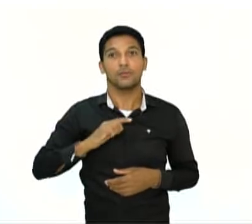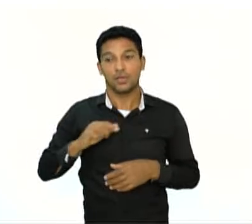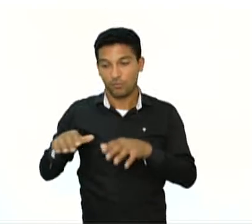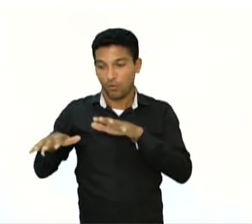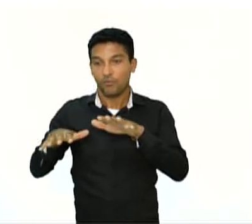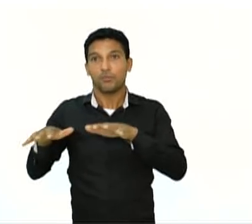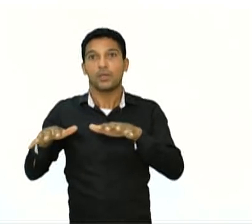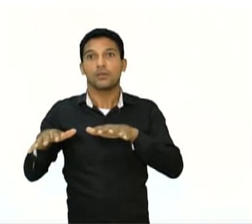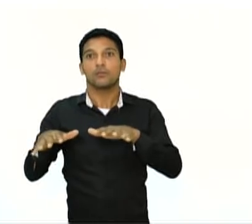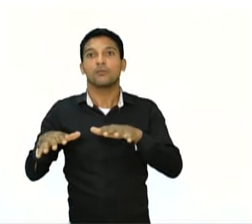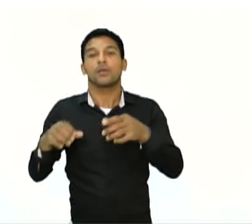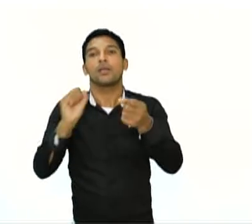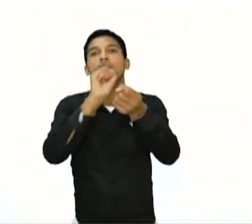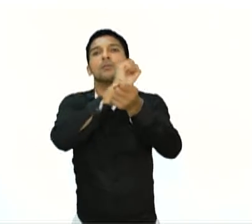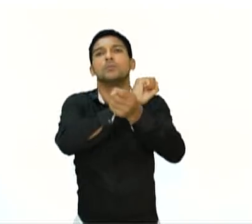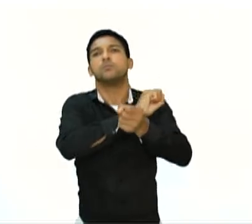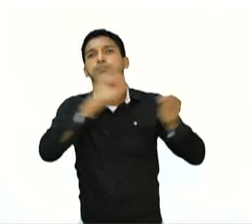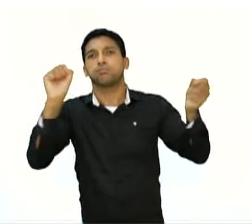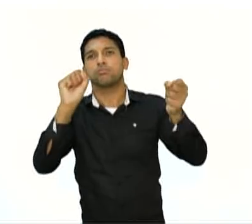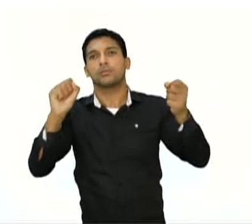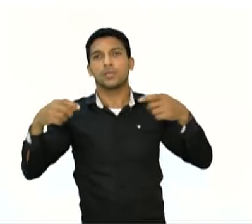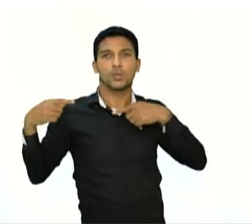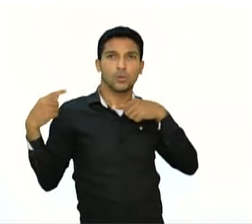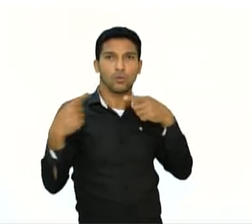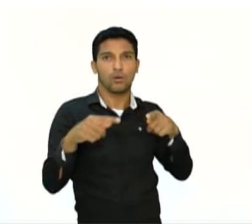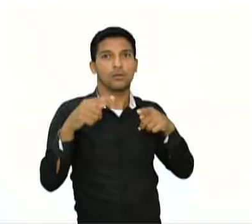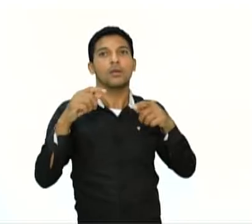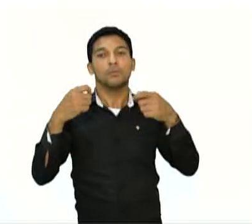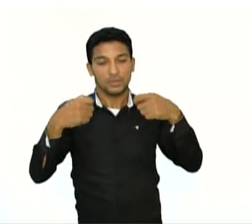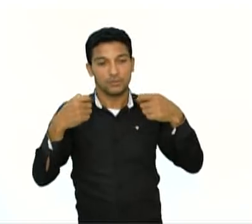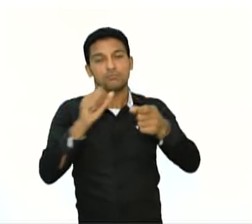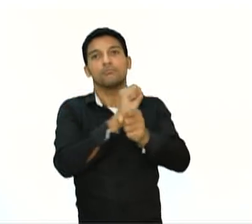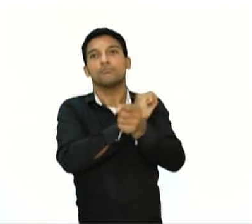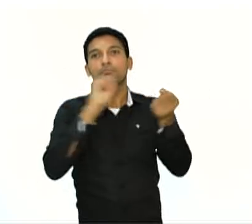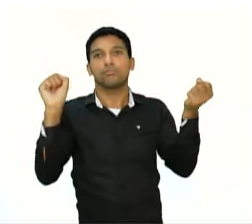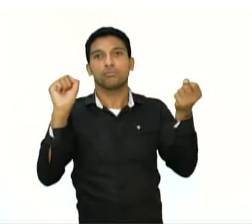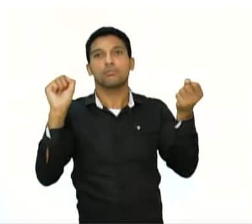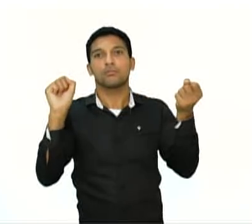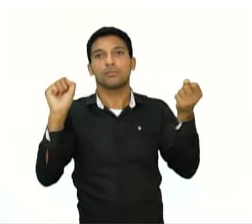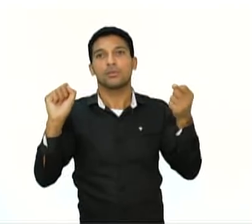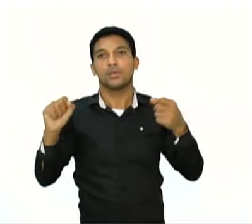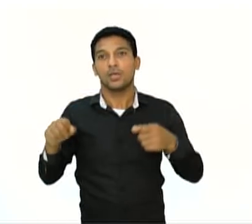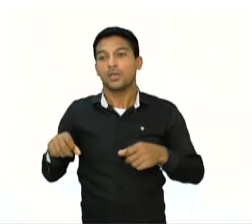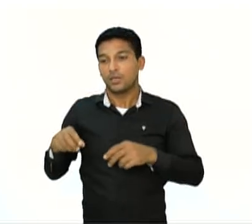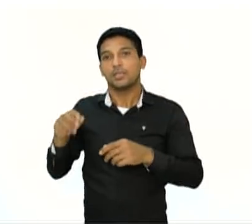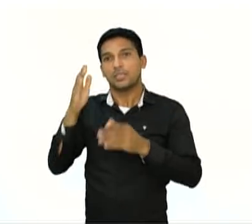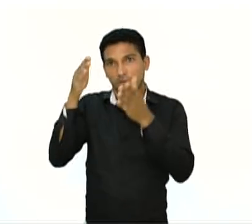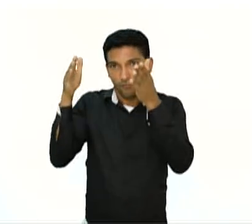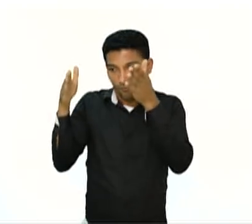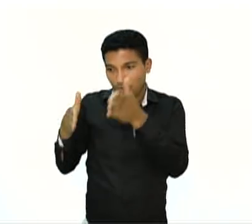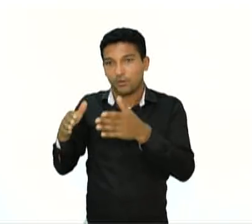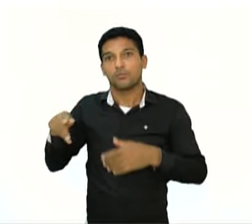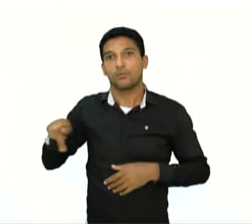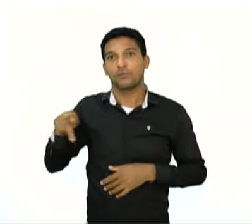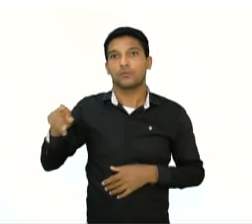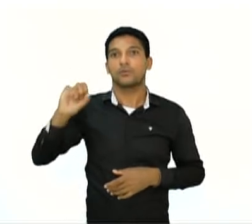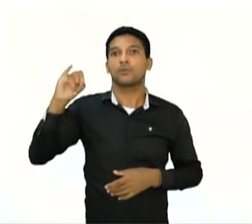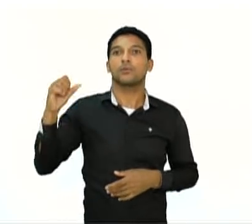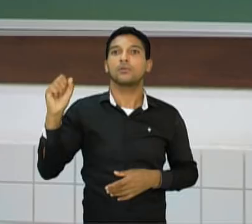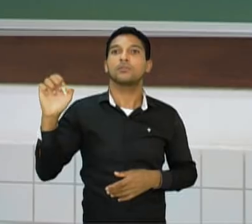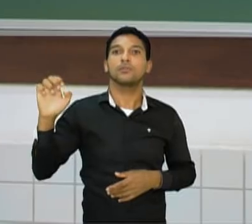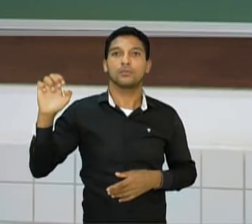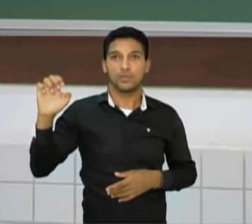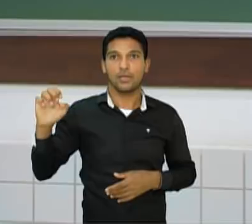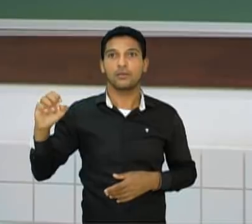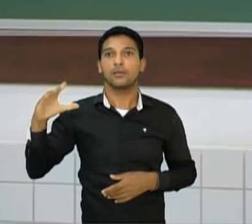escravizados. E o que vai acontecer? O professor Cleto, como ícone abolicionista, ele incentivou esse estudo. Ainda